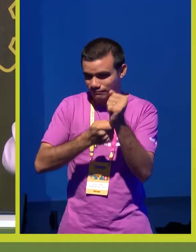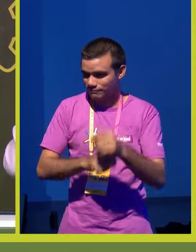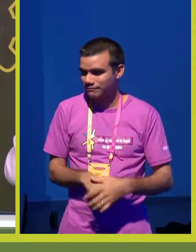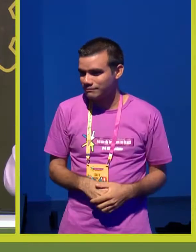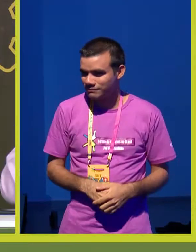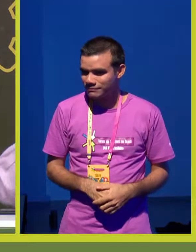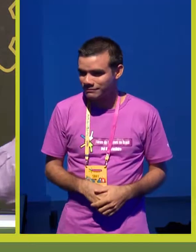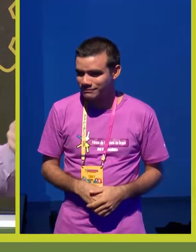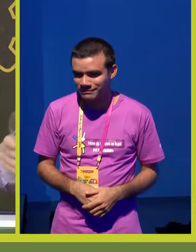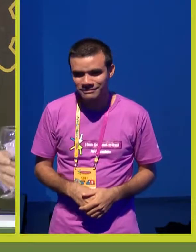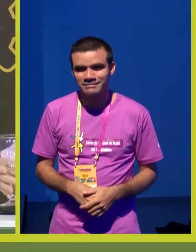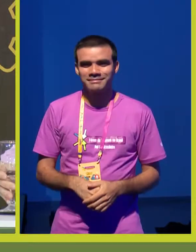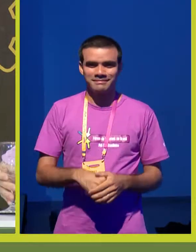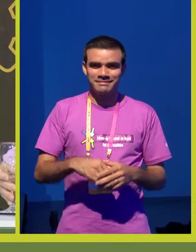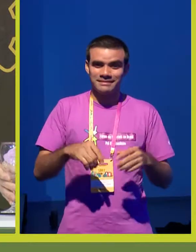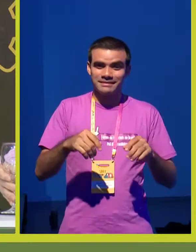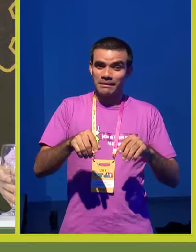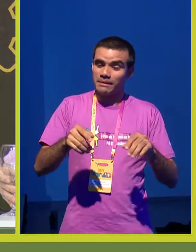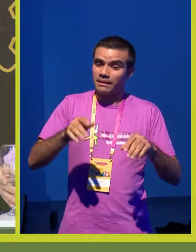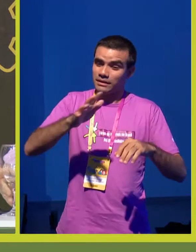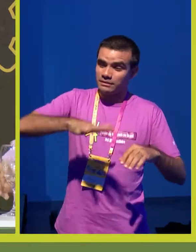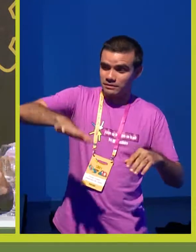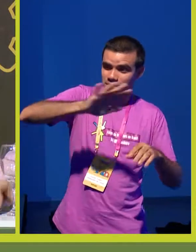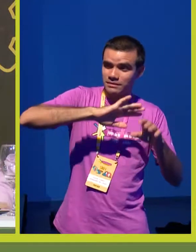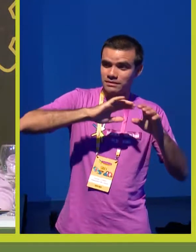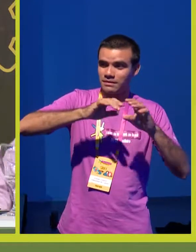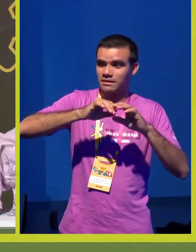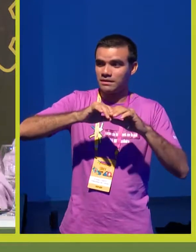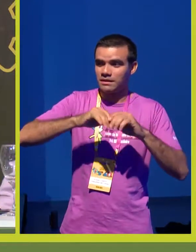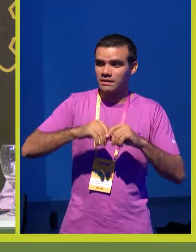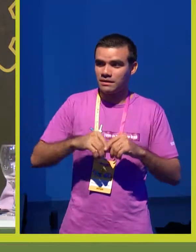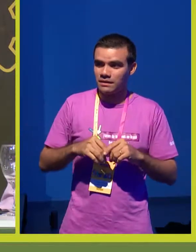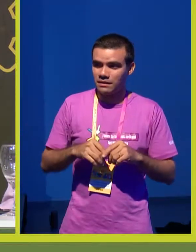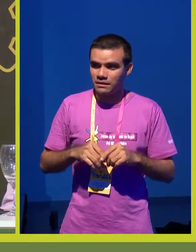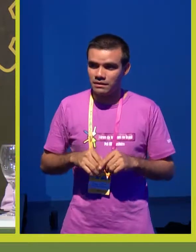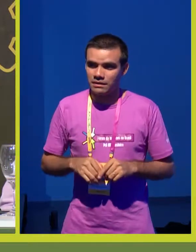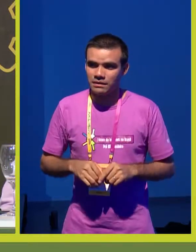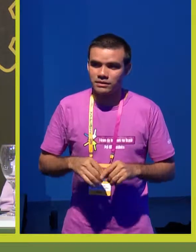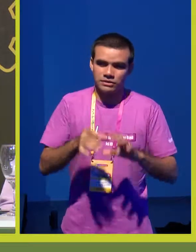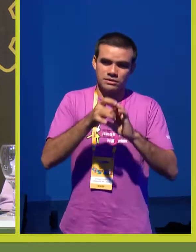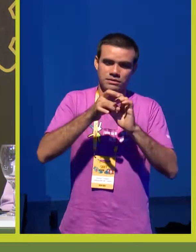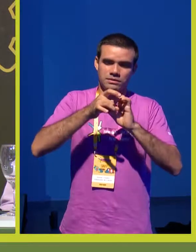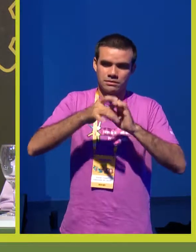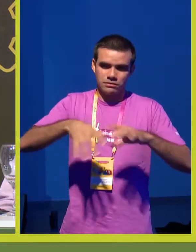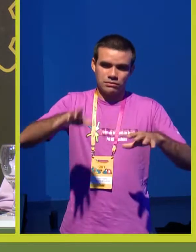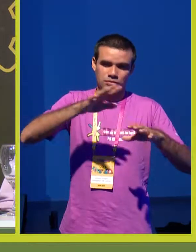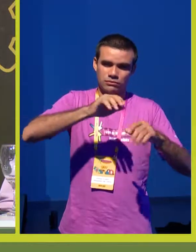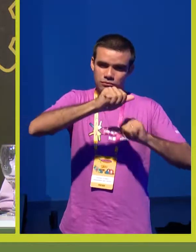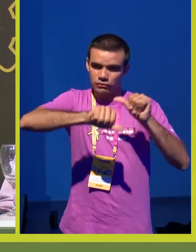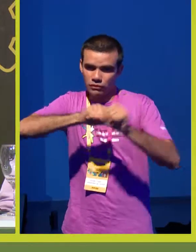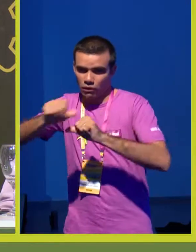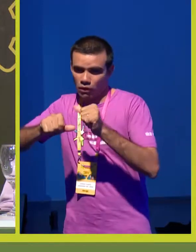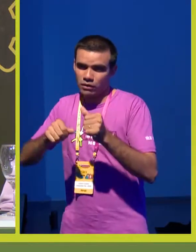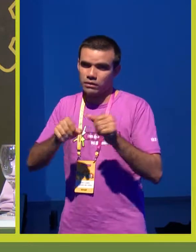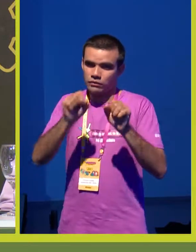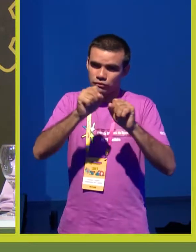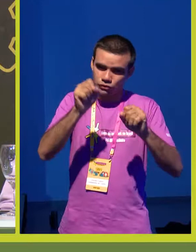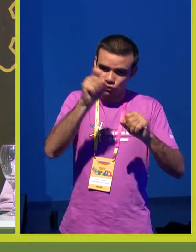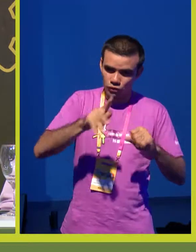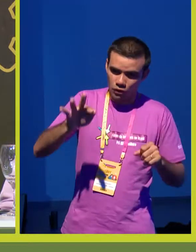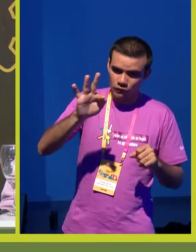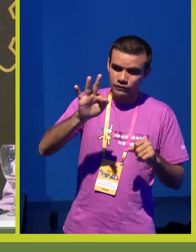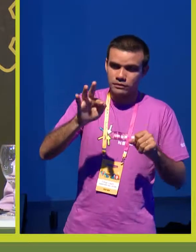De forma geral, elas envolvem mudanças no código dessas aplicações, no software dessas aplicações,